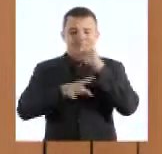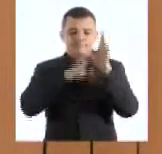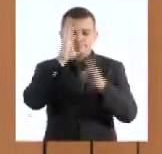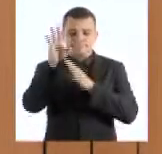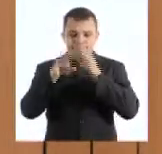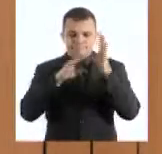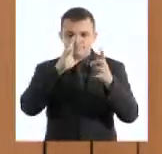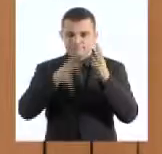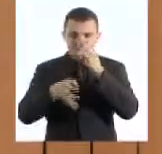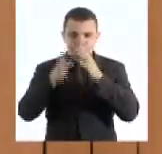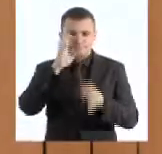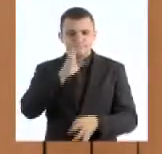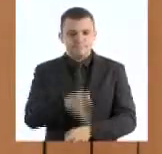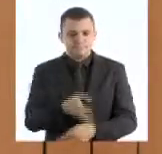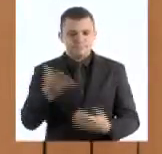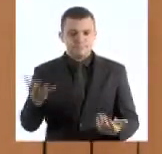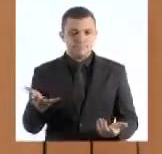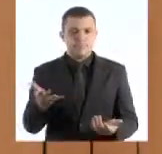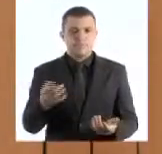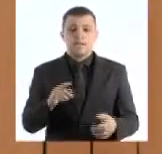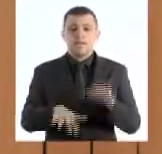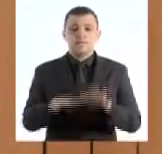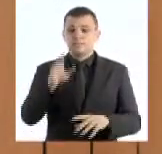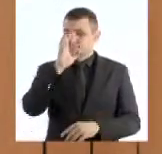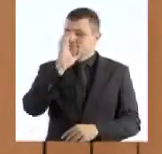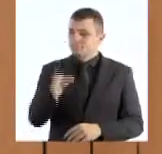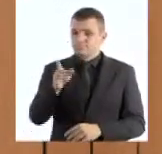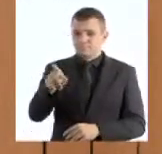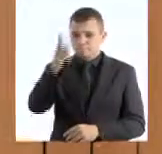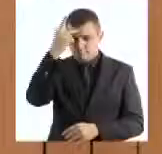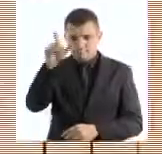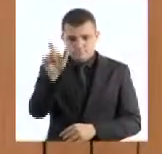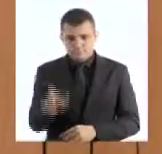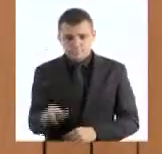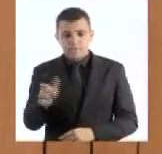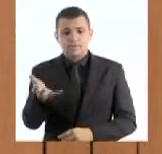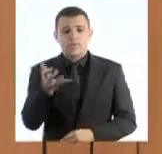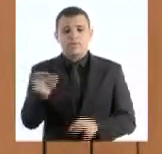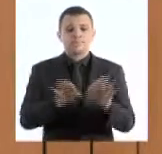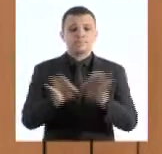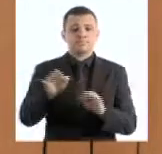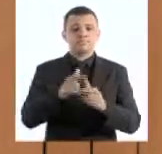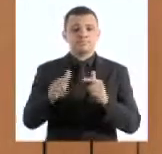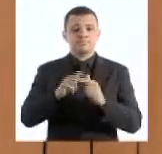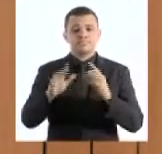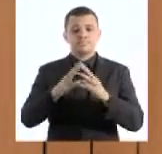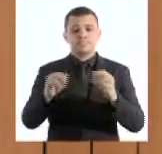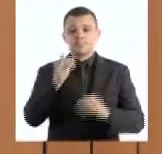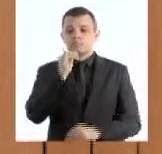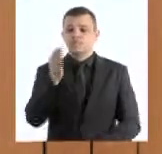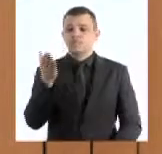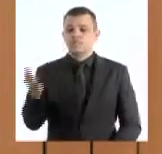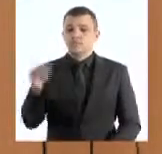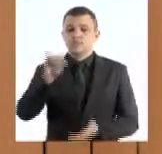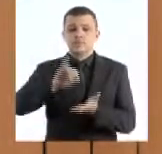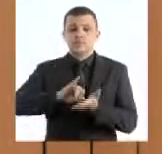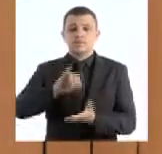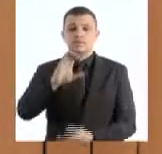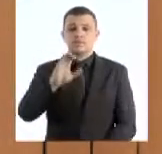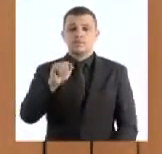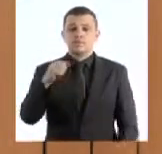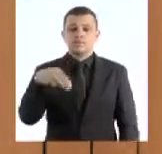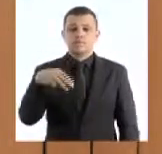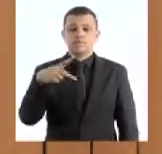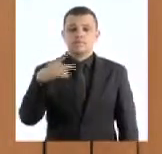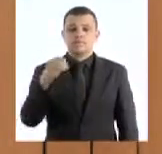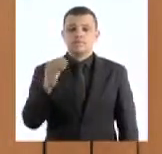atingir quem está tentando resolver o problema de saneamento no Estado, lá no caso, a capital Campo Grande, que é maior do que Teresina,